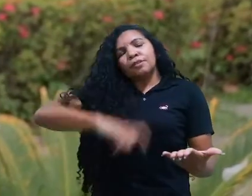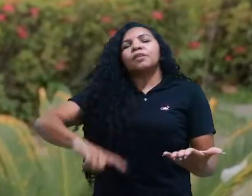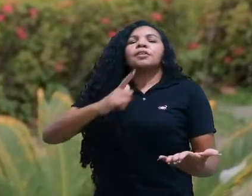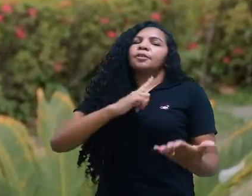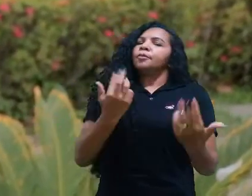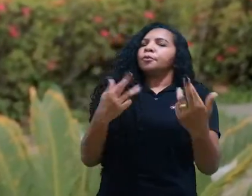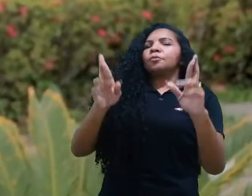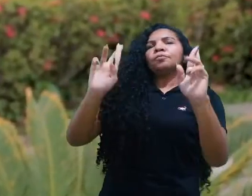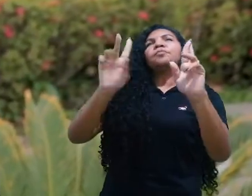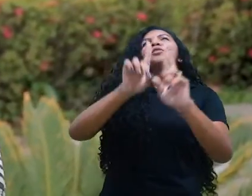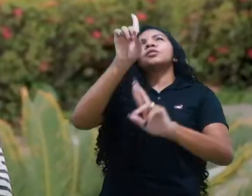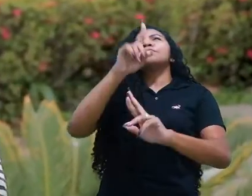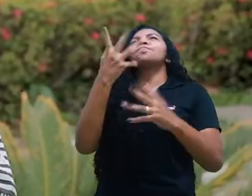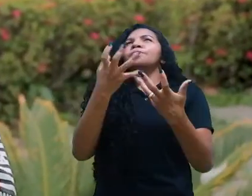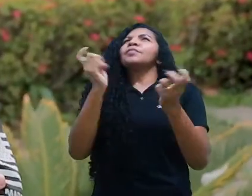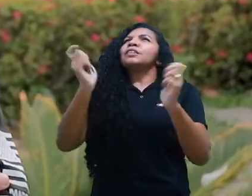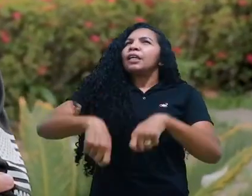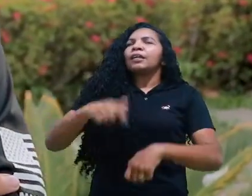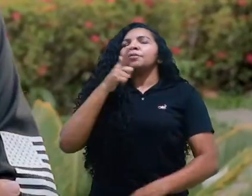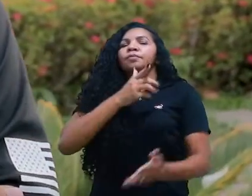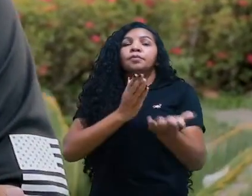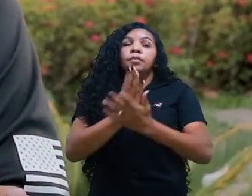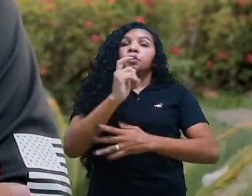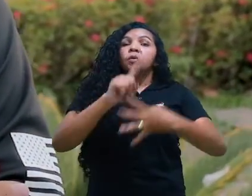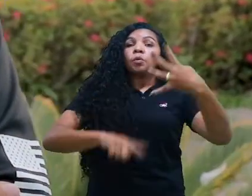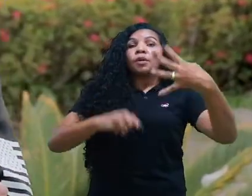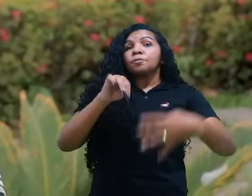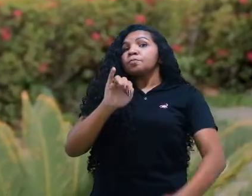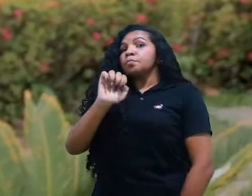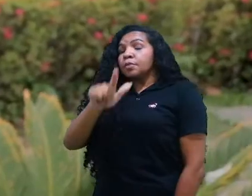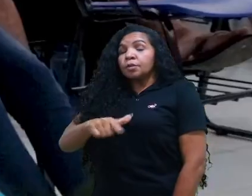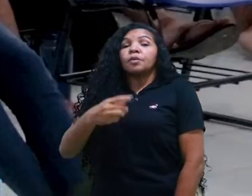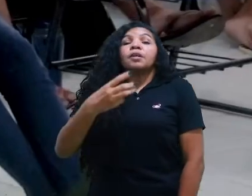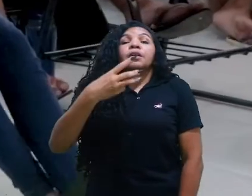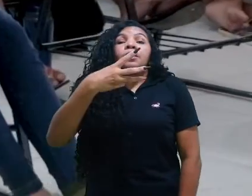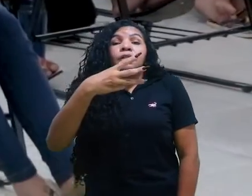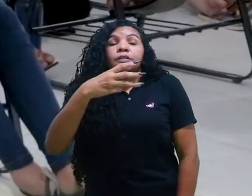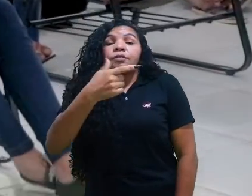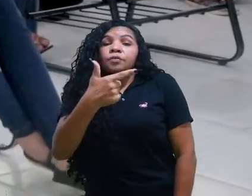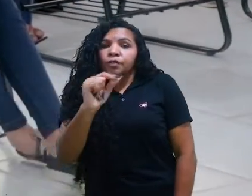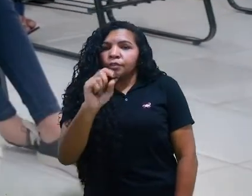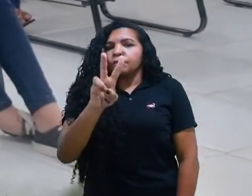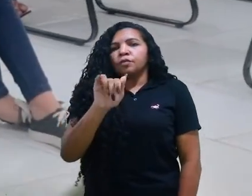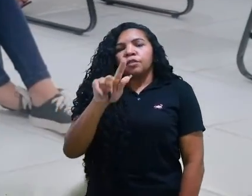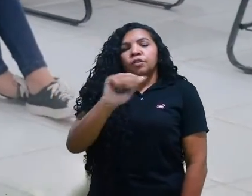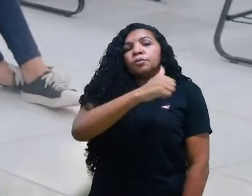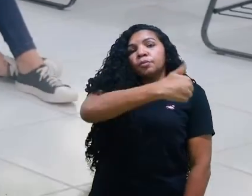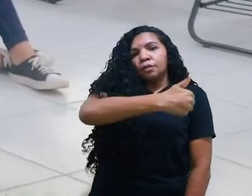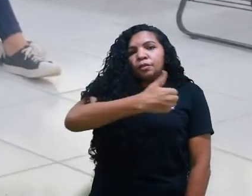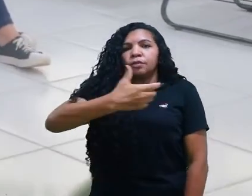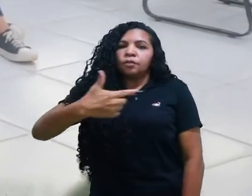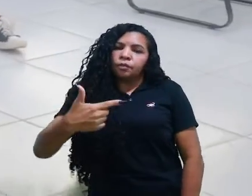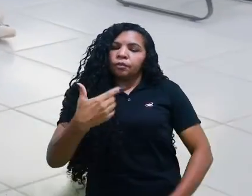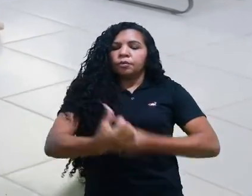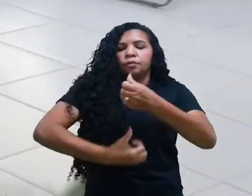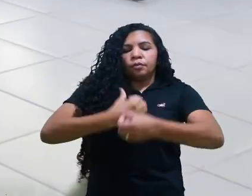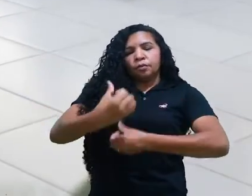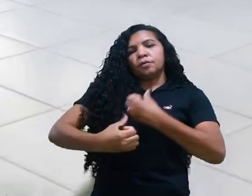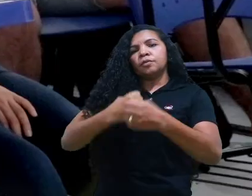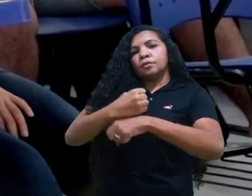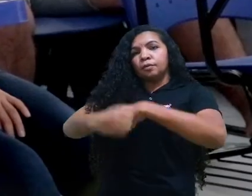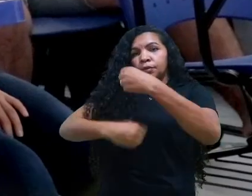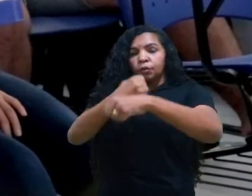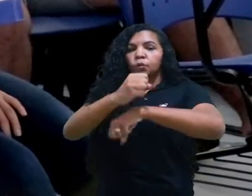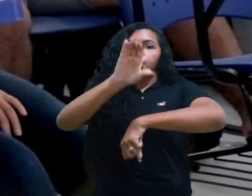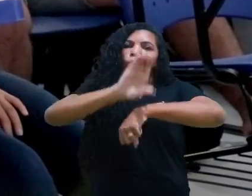conta disso, então eu estou com bastante esperança, se Deus quiser vai dar tudo certo. São 4.320 vagas para o primeiro e